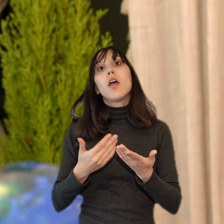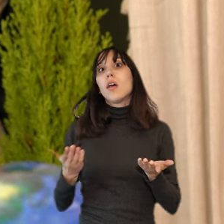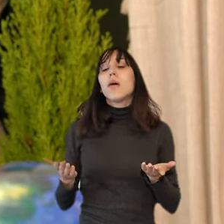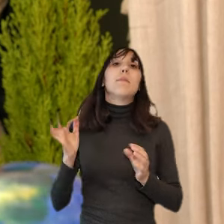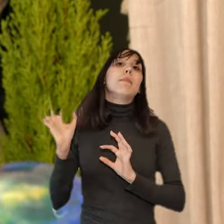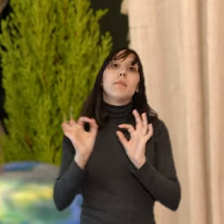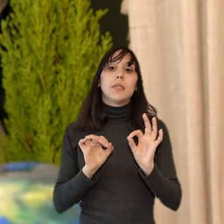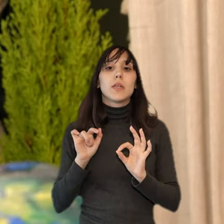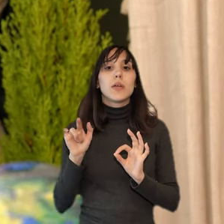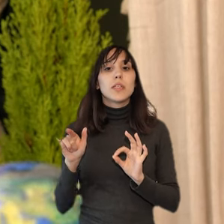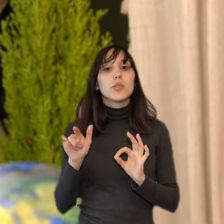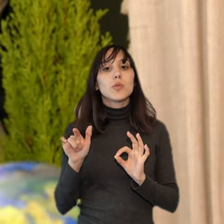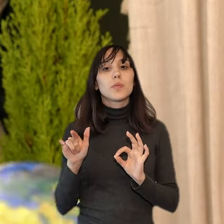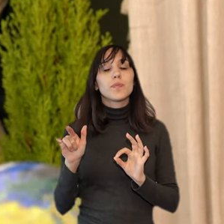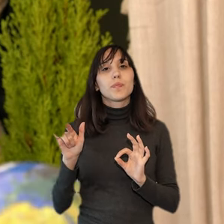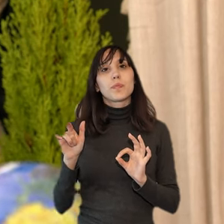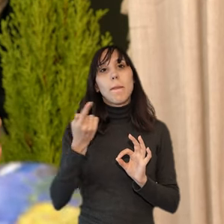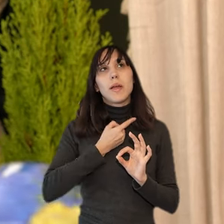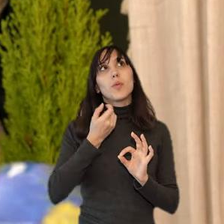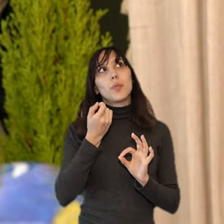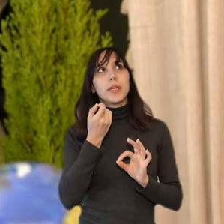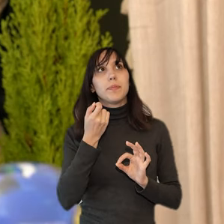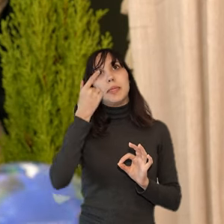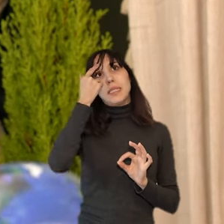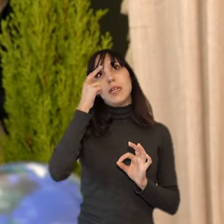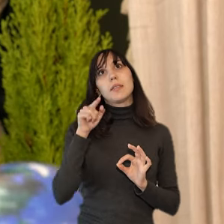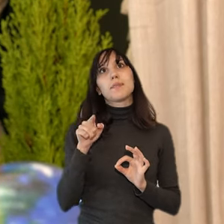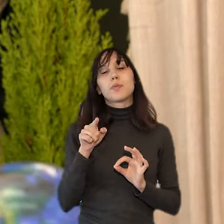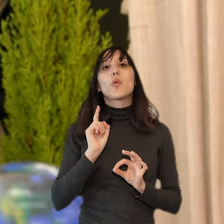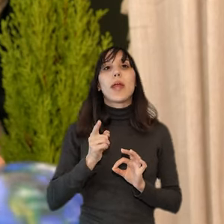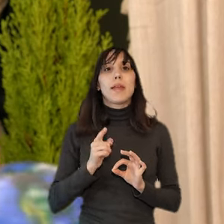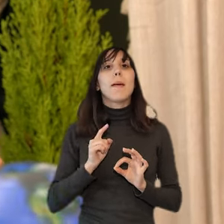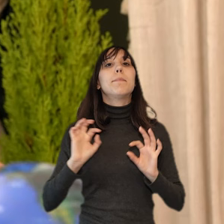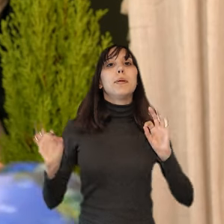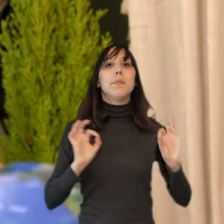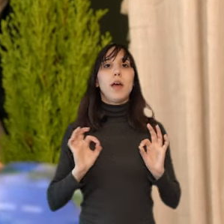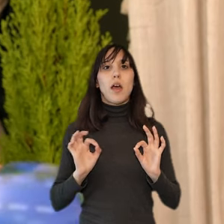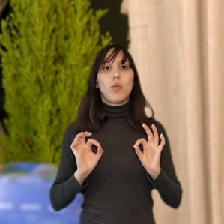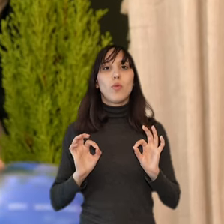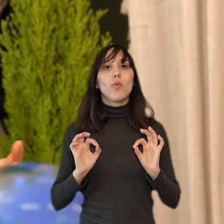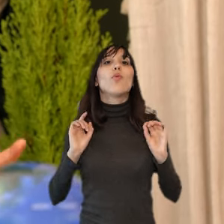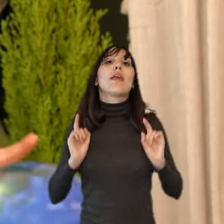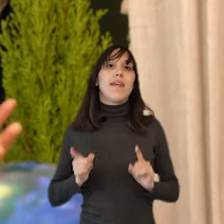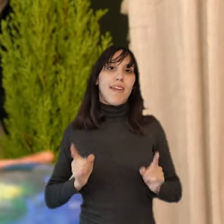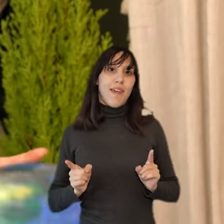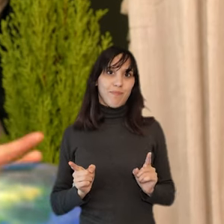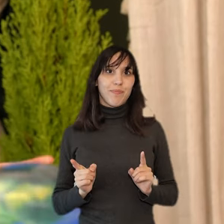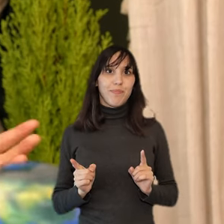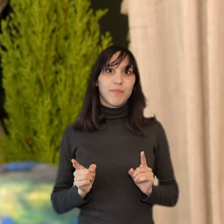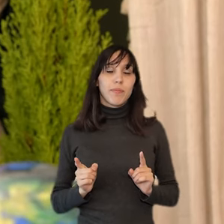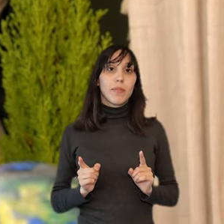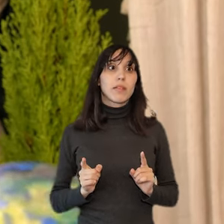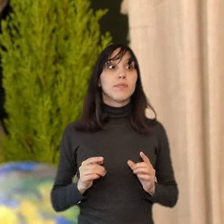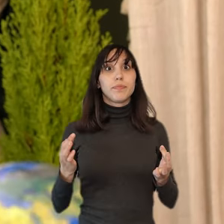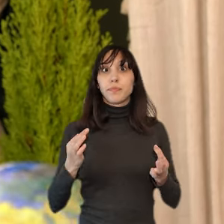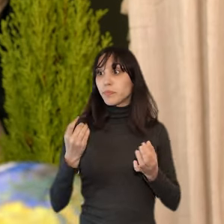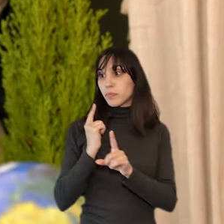essa é nós temos que desmistificar um pouco isto não é do que é que é estar preparado para sabendo que muitas vezes